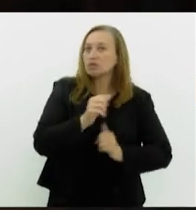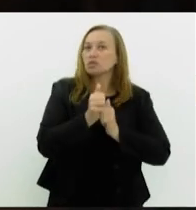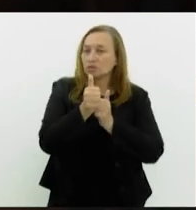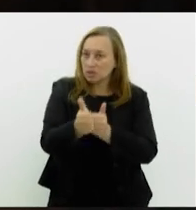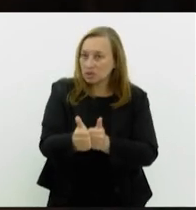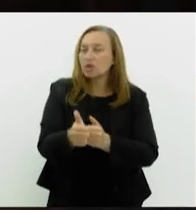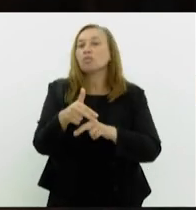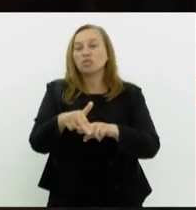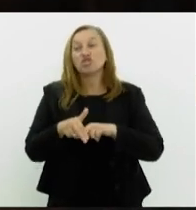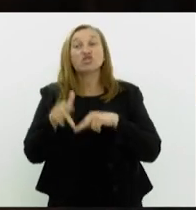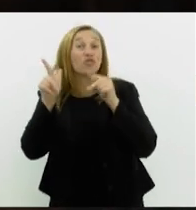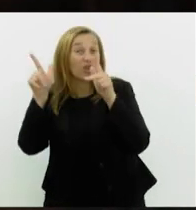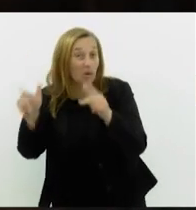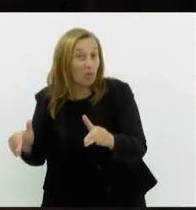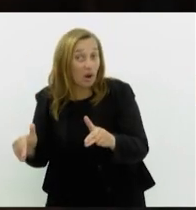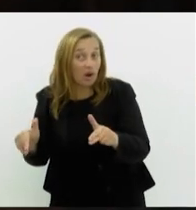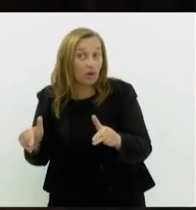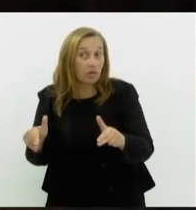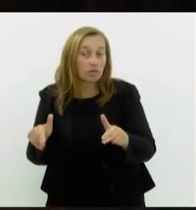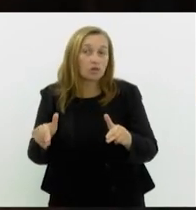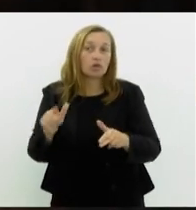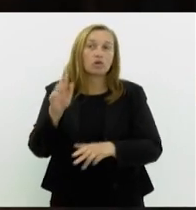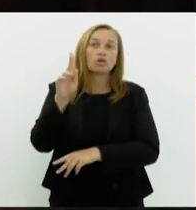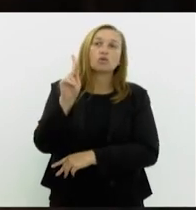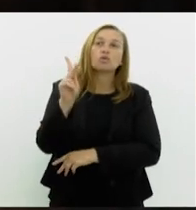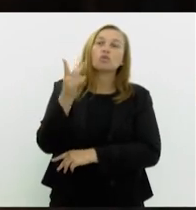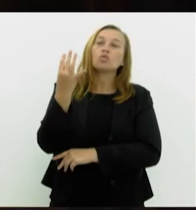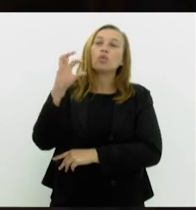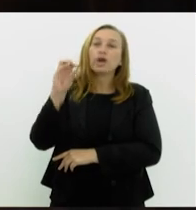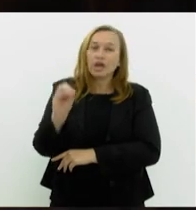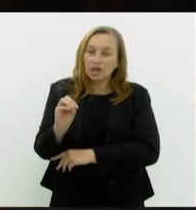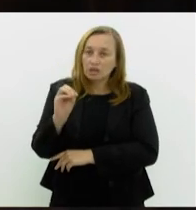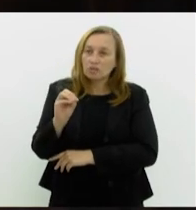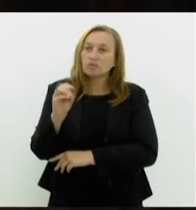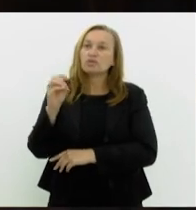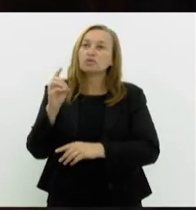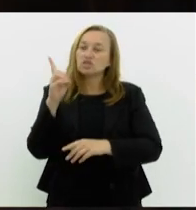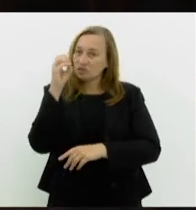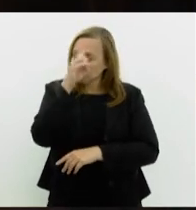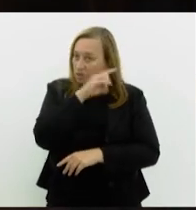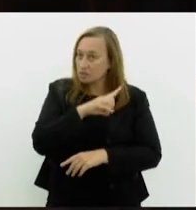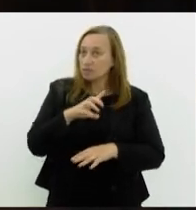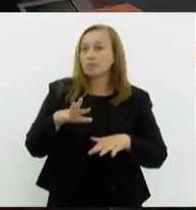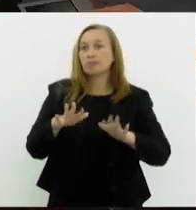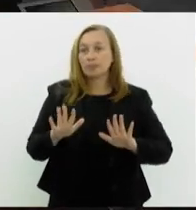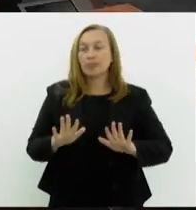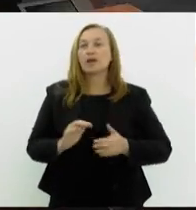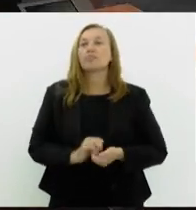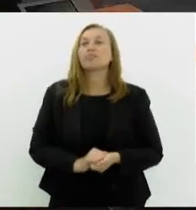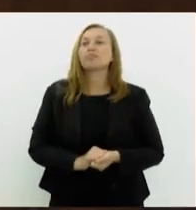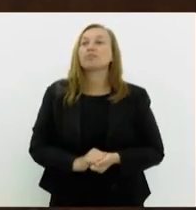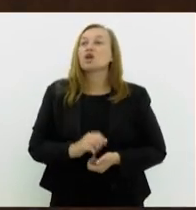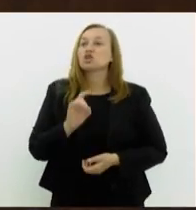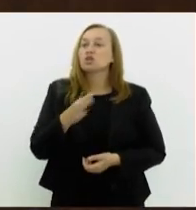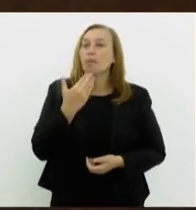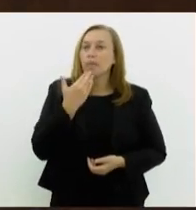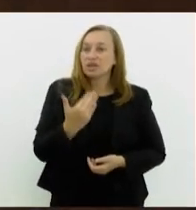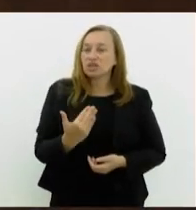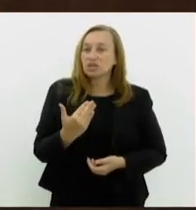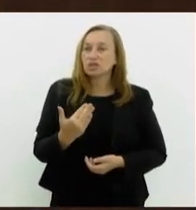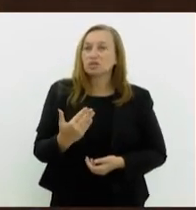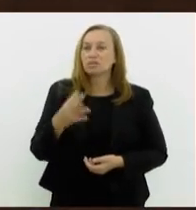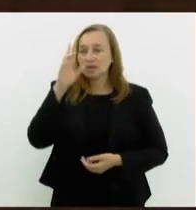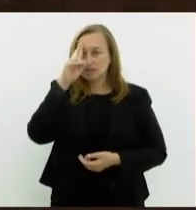Pela mesma razão. Pelas mesmas razões. O hino ficou pela metade, foi um pouco confuso. tá? Então, eu só vou pedir para Vossa